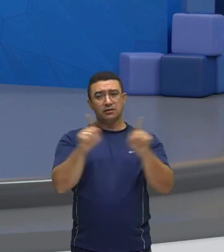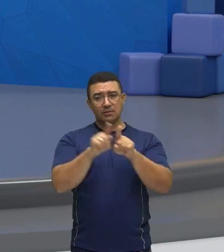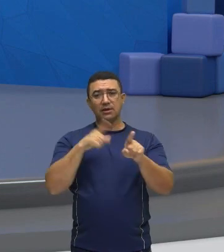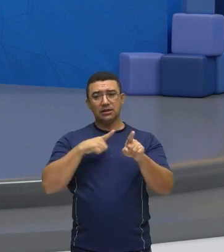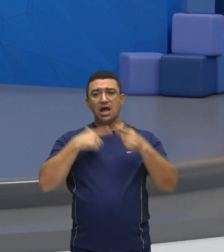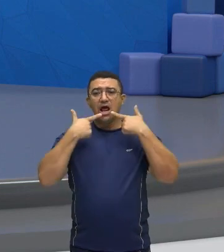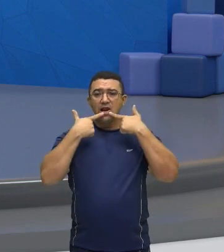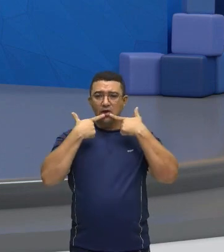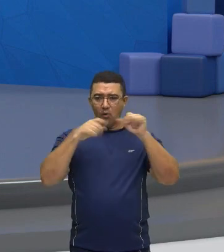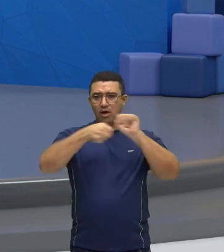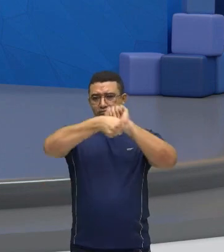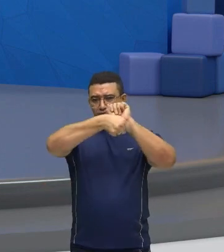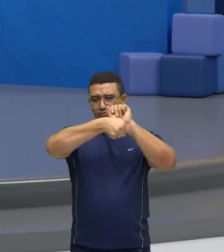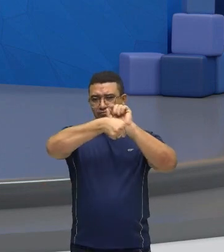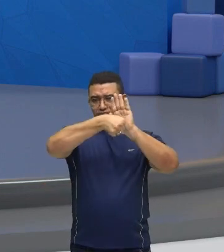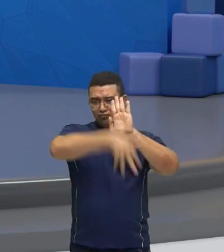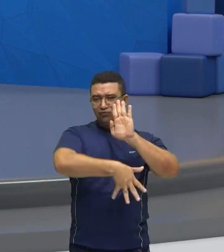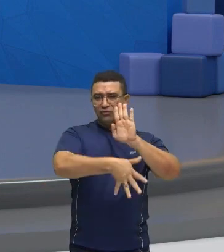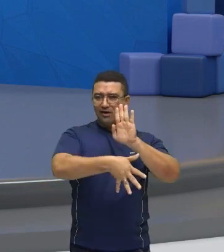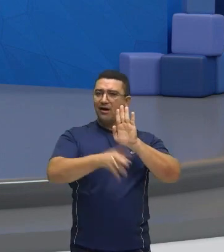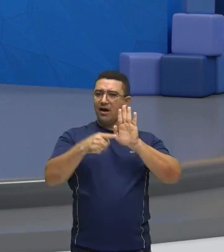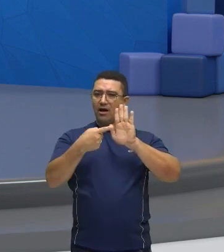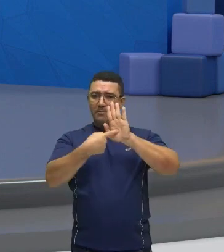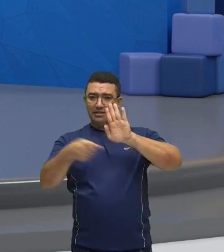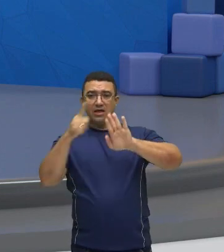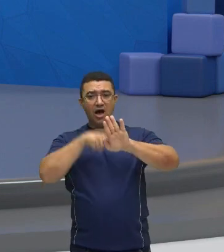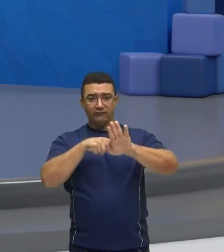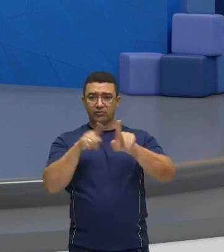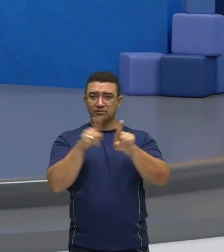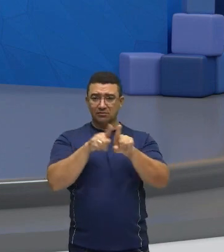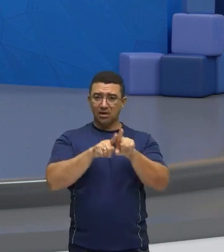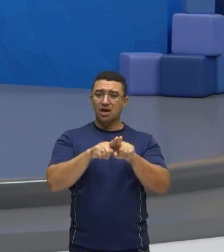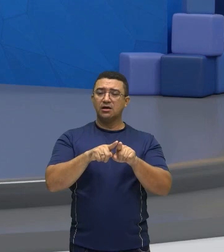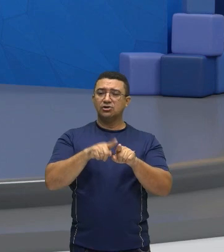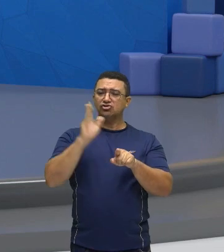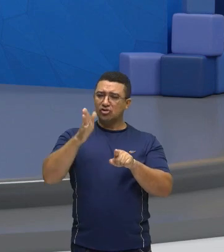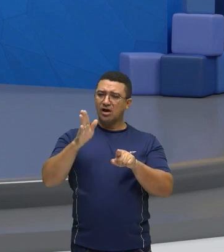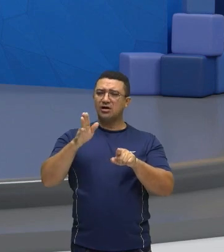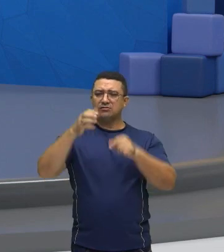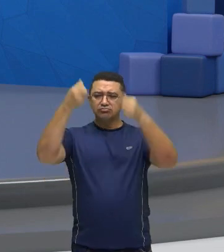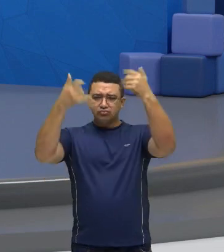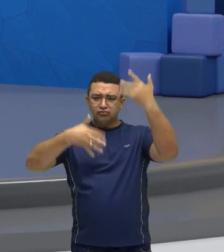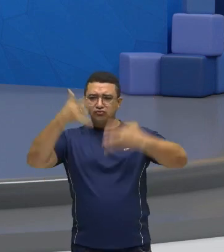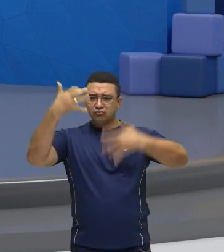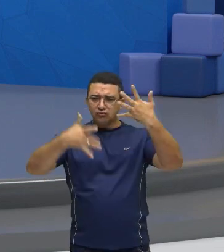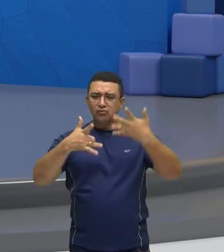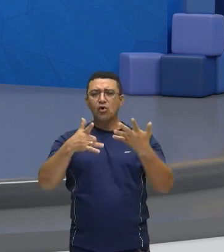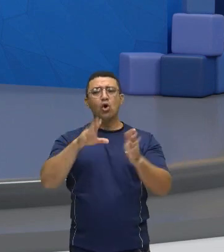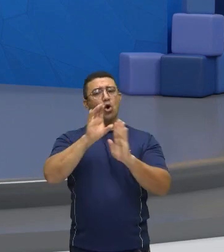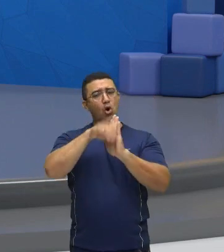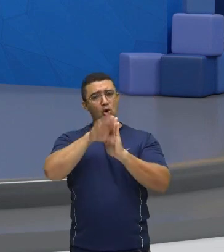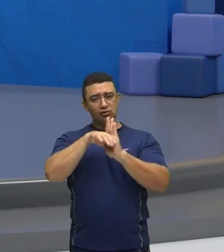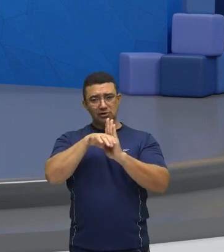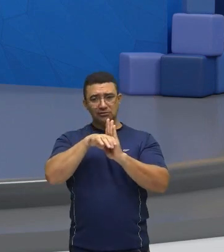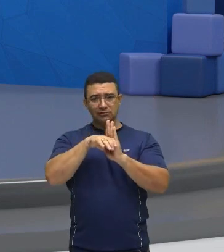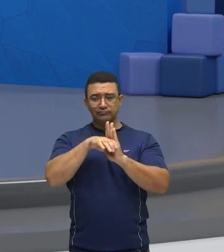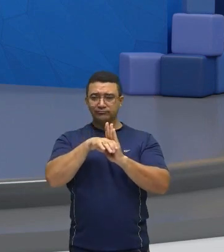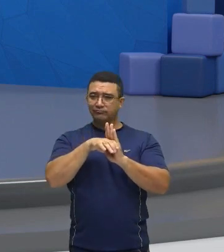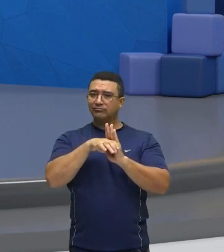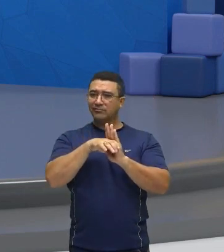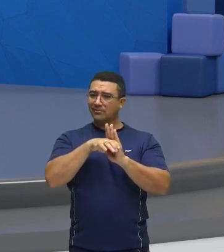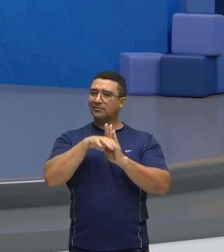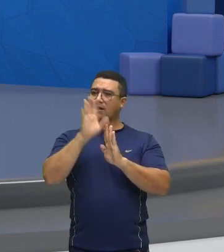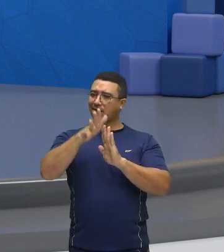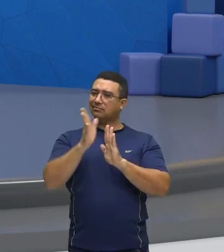e a professora Vanessa nos explicou um pouco como qual o conceito, né, algum outro exemplo. E a gente sabe que ele está impregnado ali na